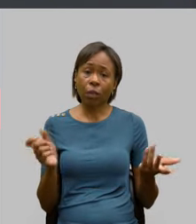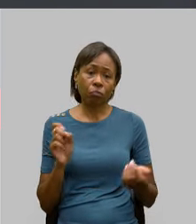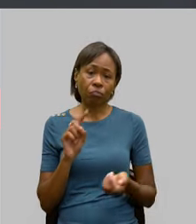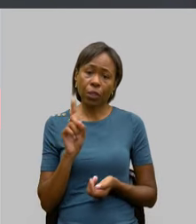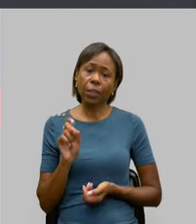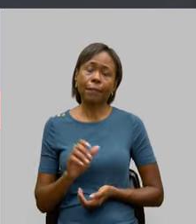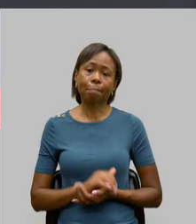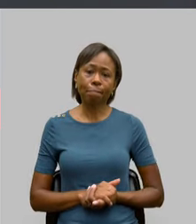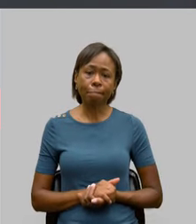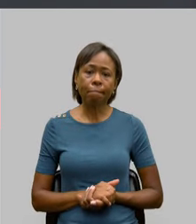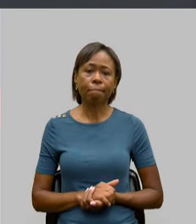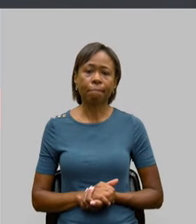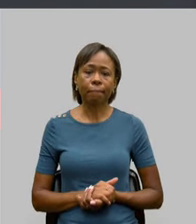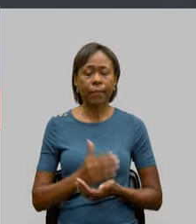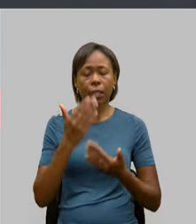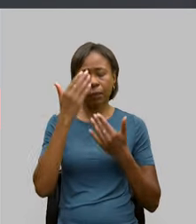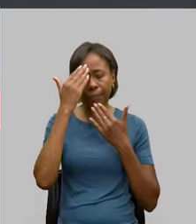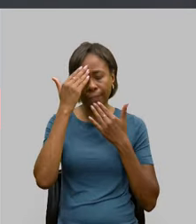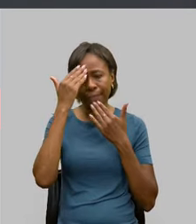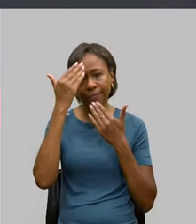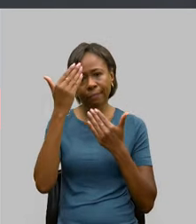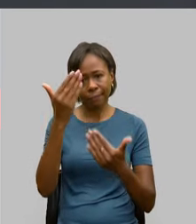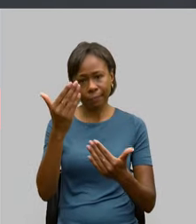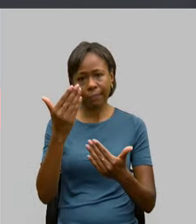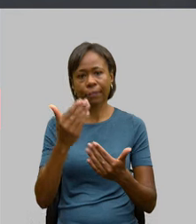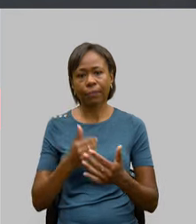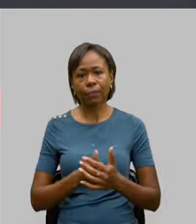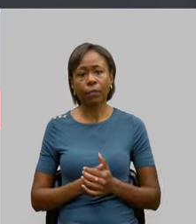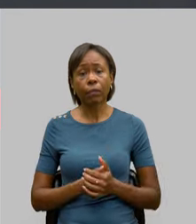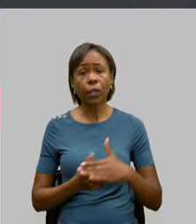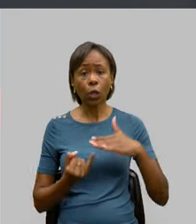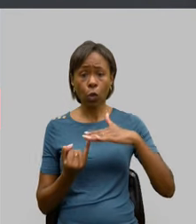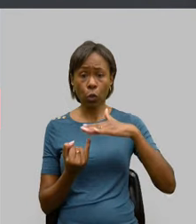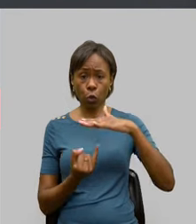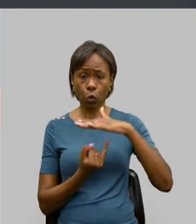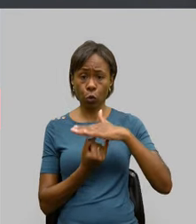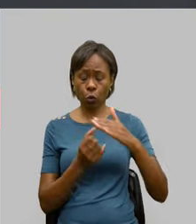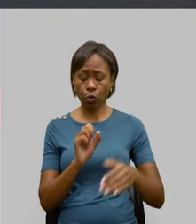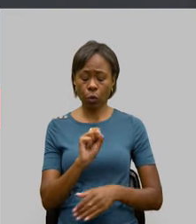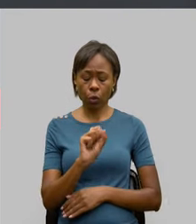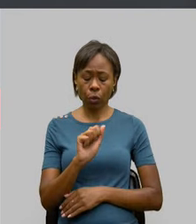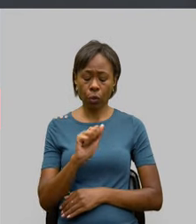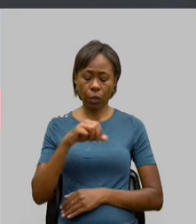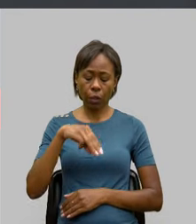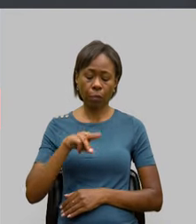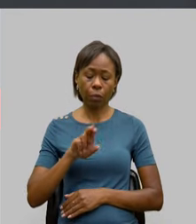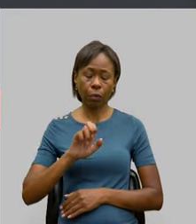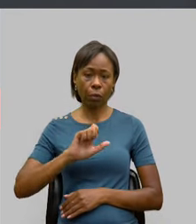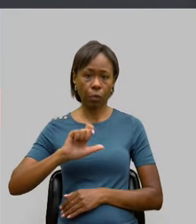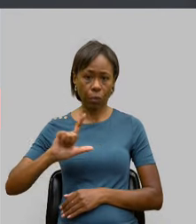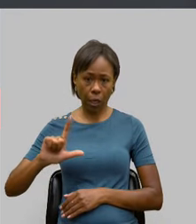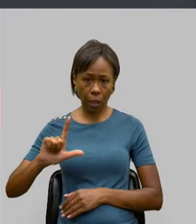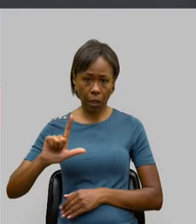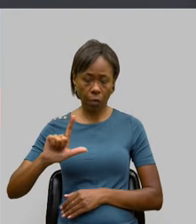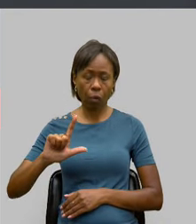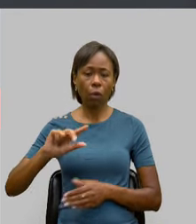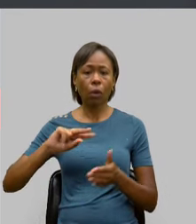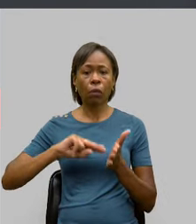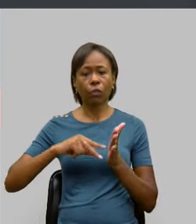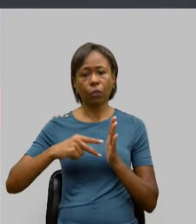agradeço muito e e o Instituto Samuel Ladário é um sonho de que ele se